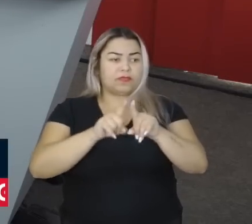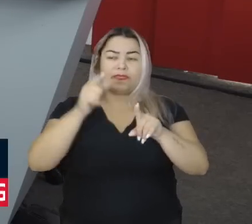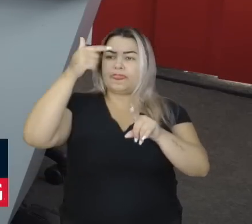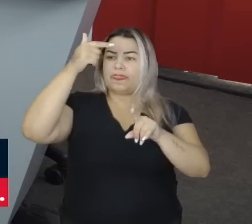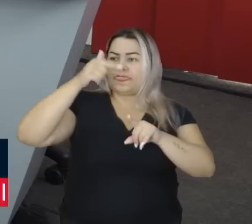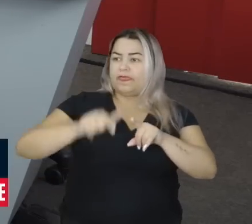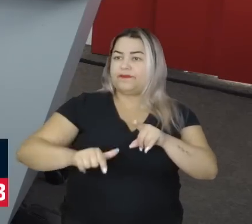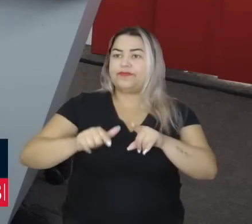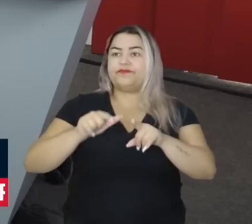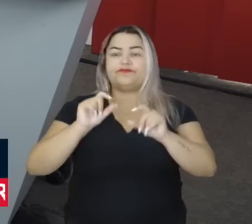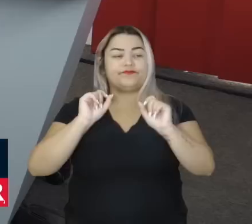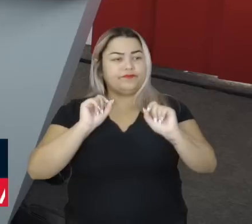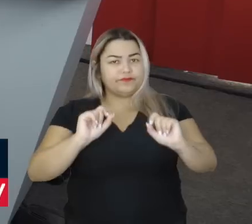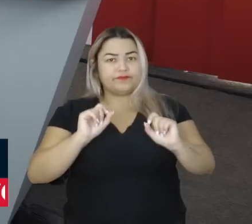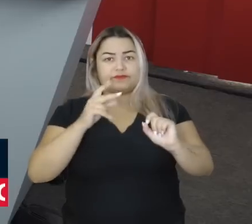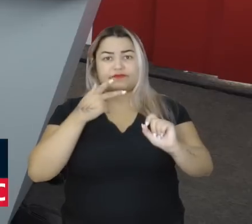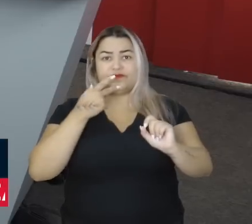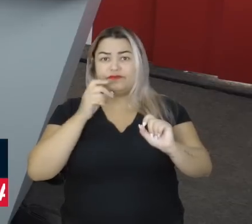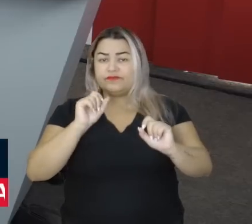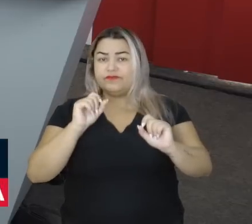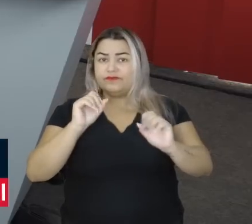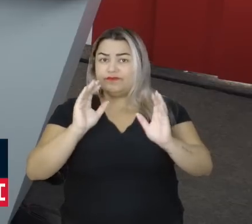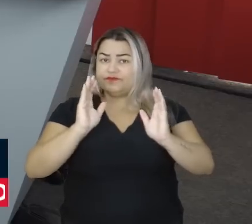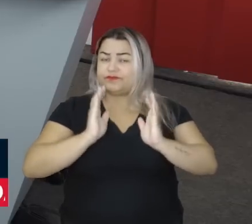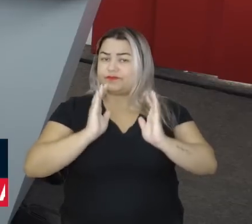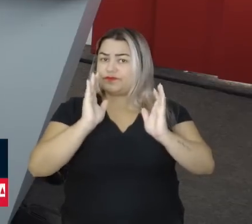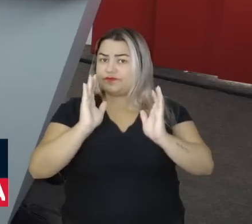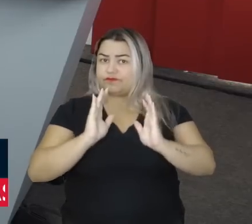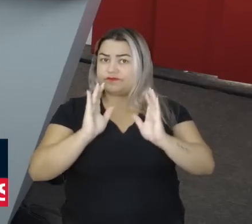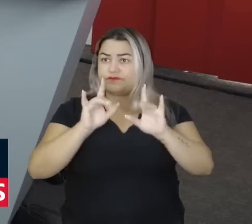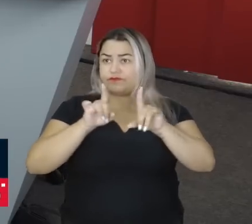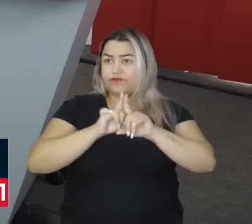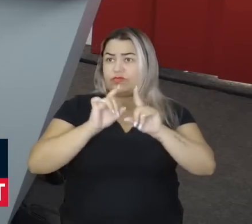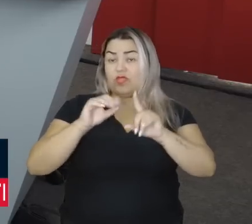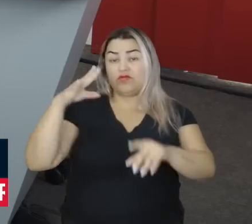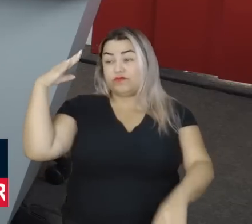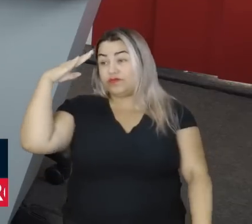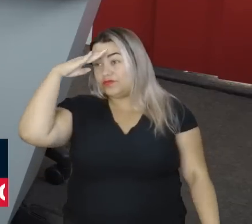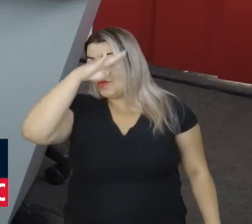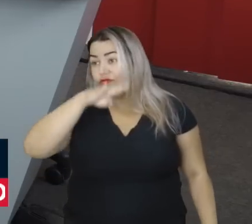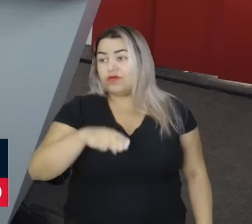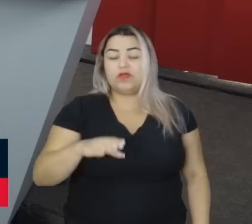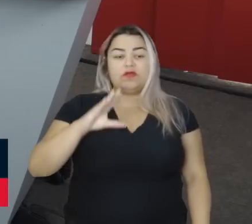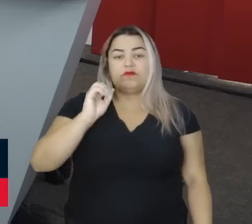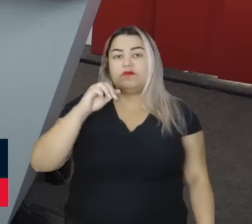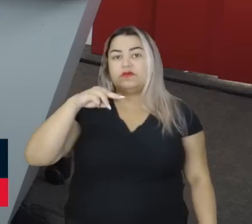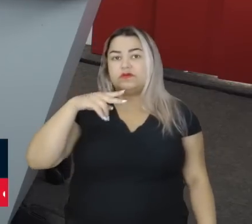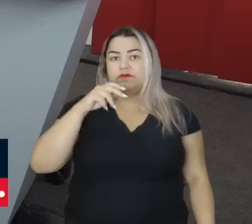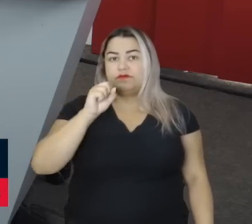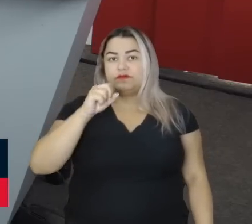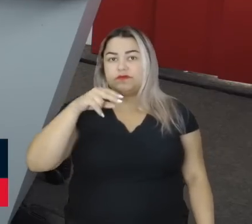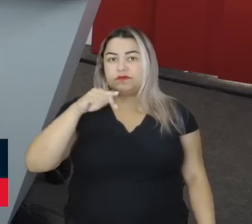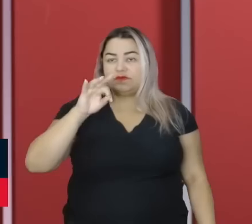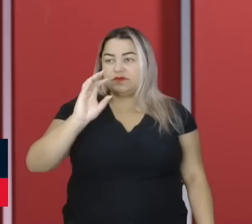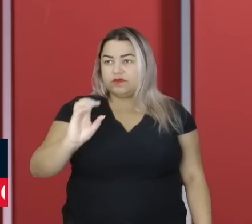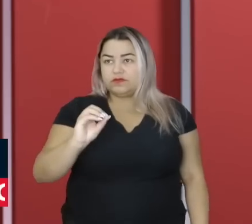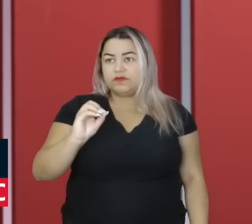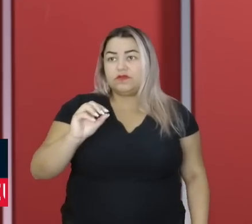processo de sabotagem, que é uma herança do governo Bolsonaro aí, que tem à frente o Campos Neto, que é presidente do banco?